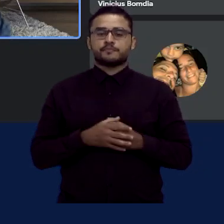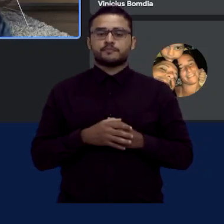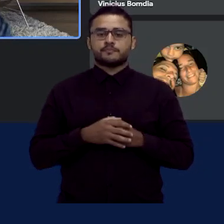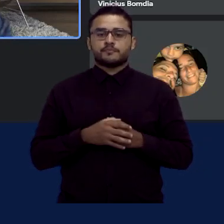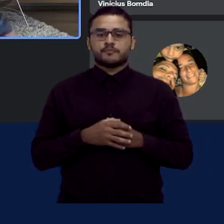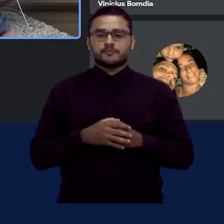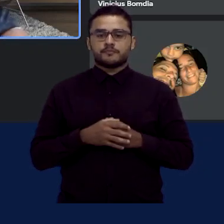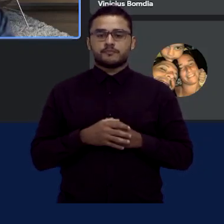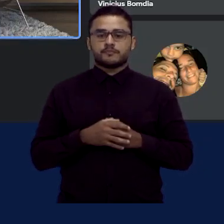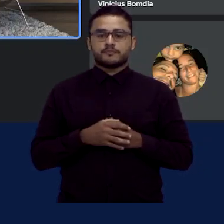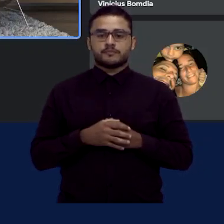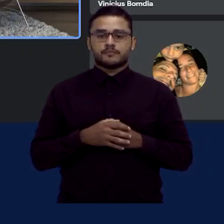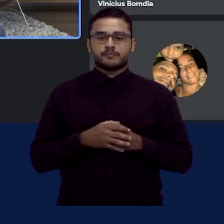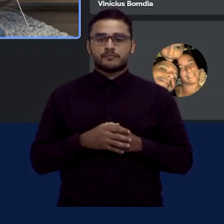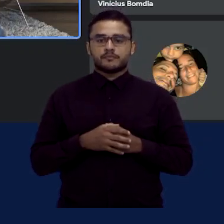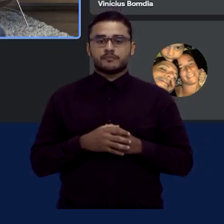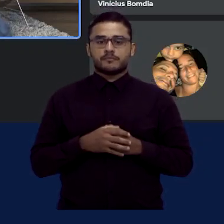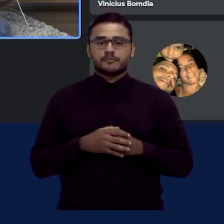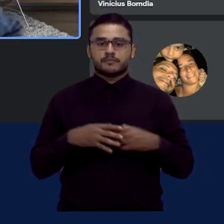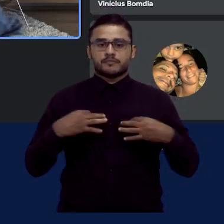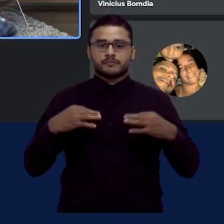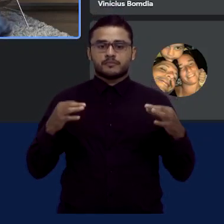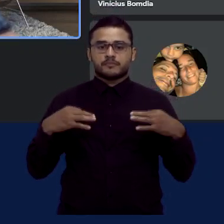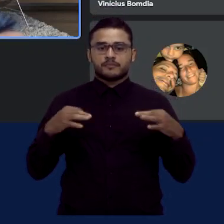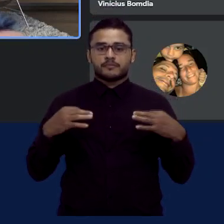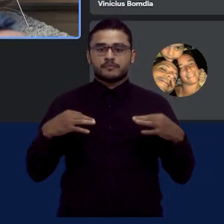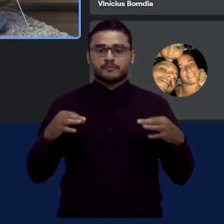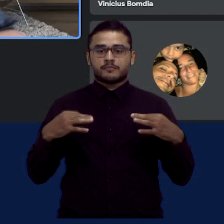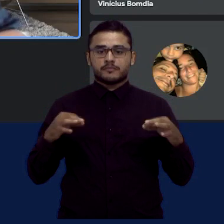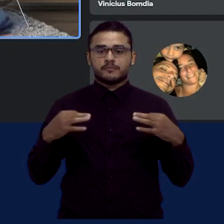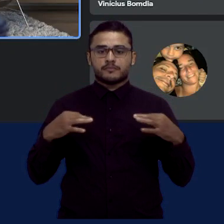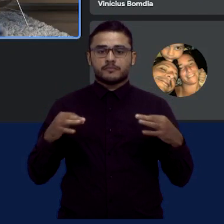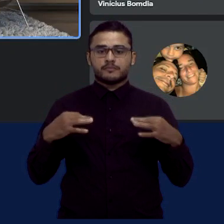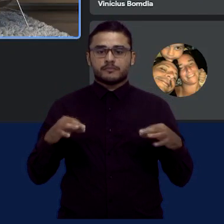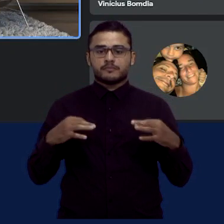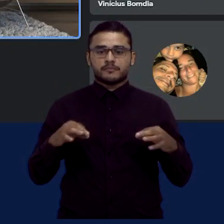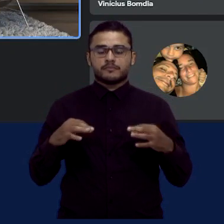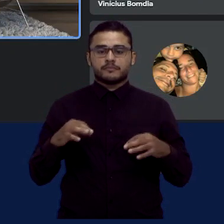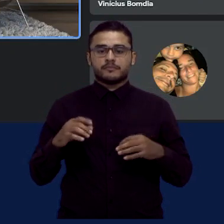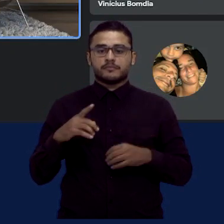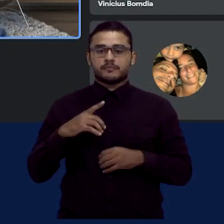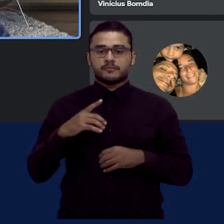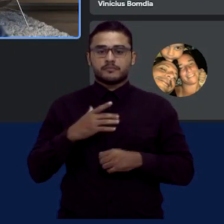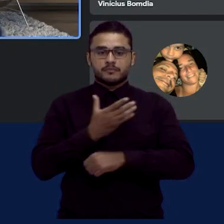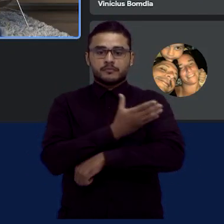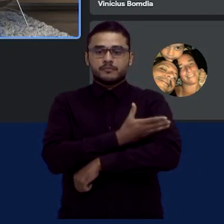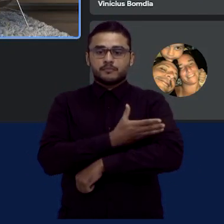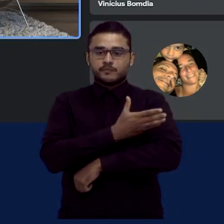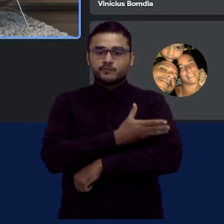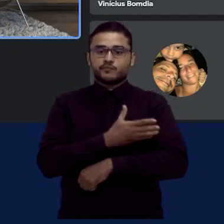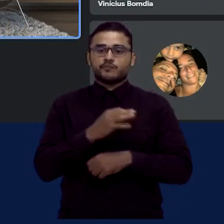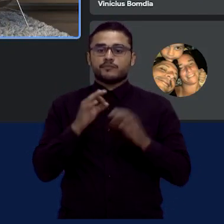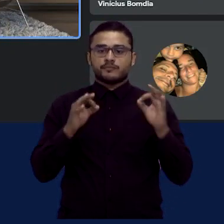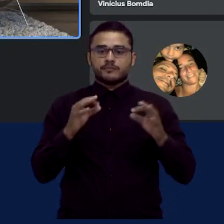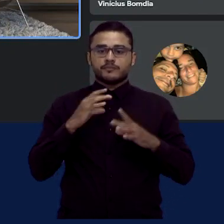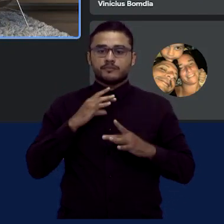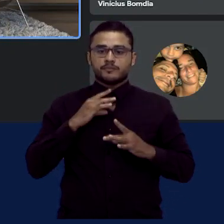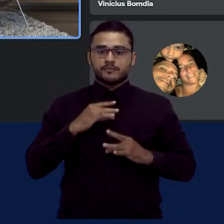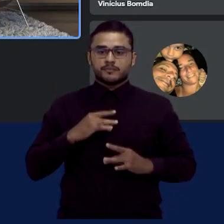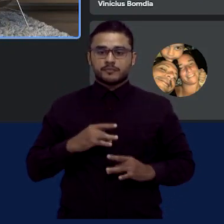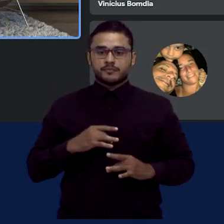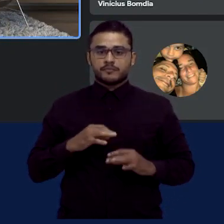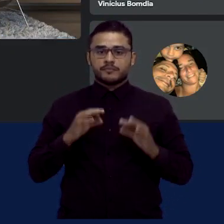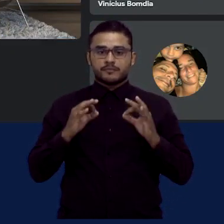como é que a gente chama aqui essa peça, Luiz, de roupa? uma blusa, né, de manga curta e de botão,